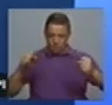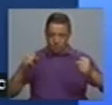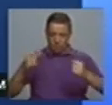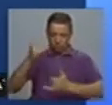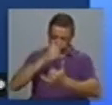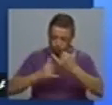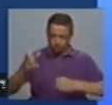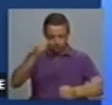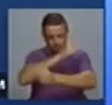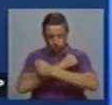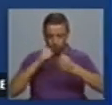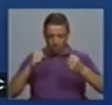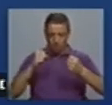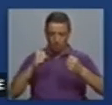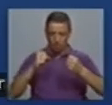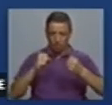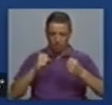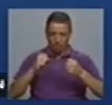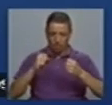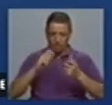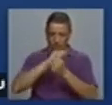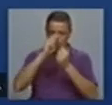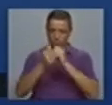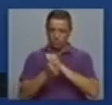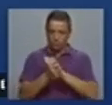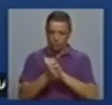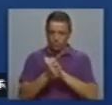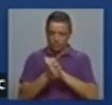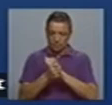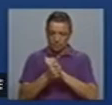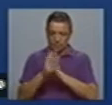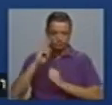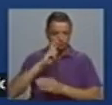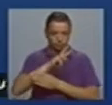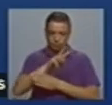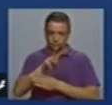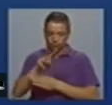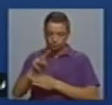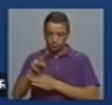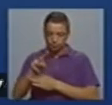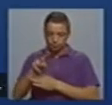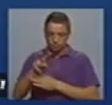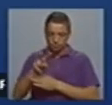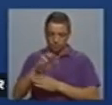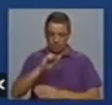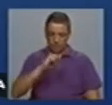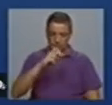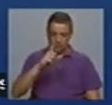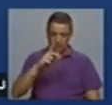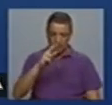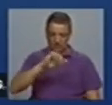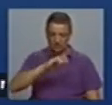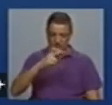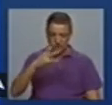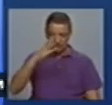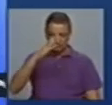portanto, conseguem modificar autenticamente a paisagem existente nas próprias galáxias em que habitam e, portanto,